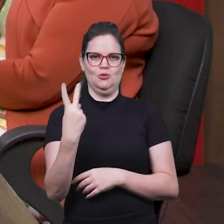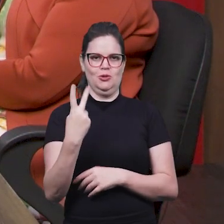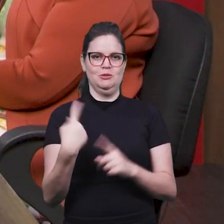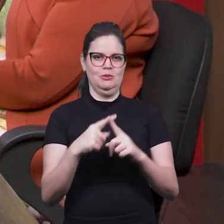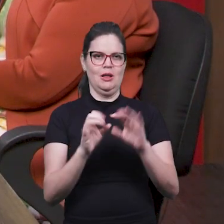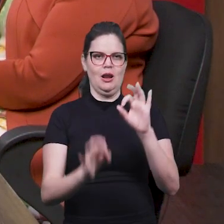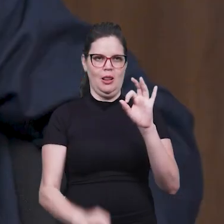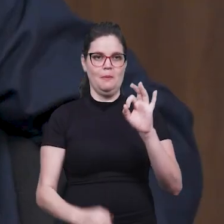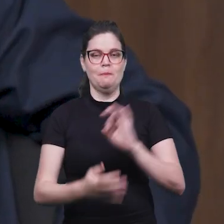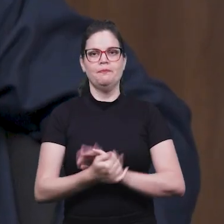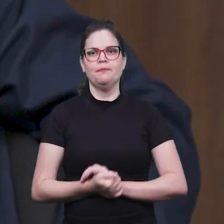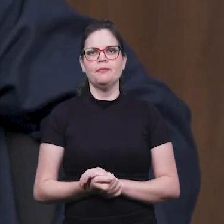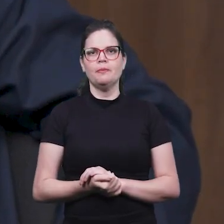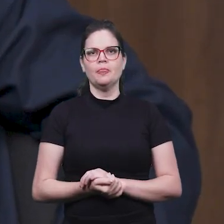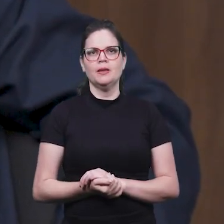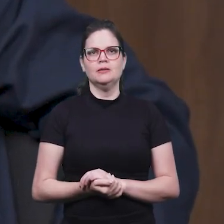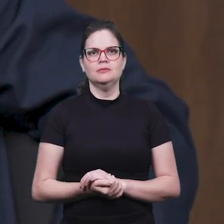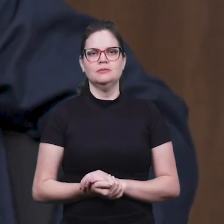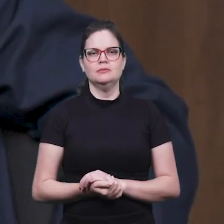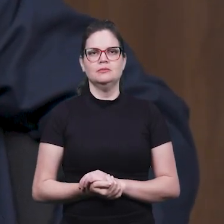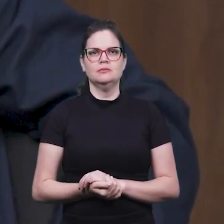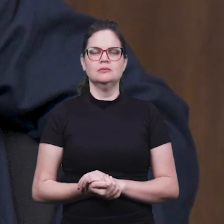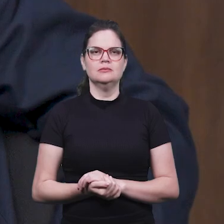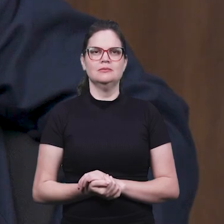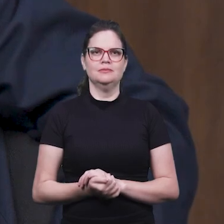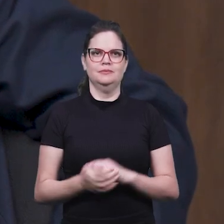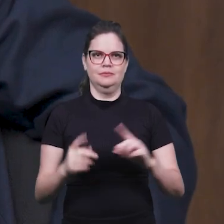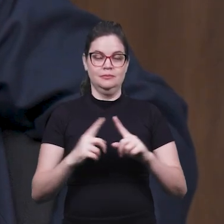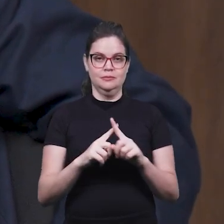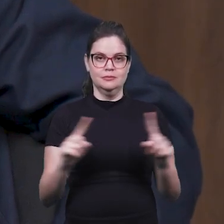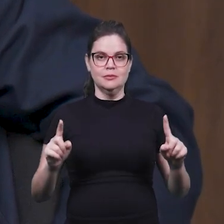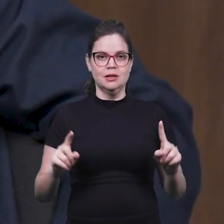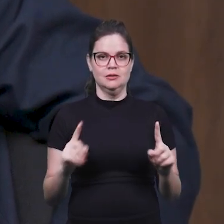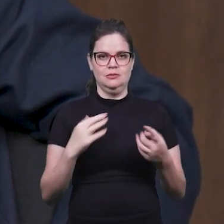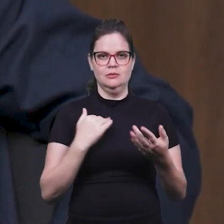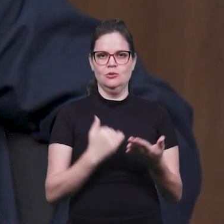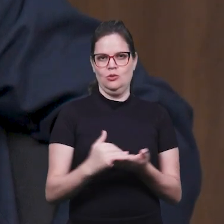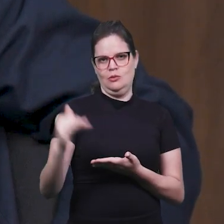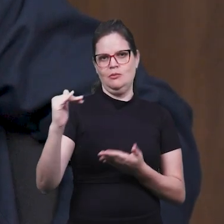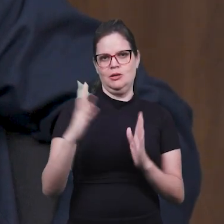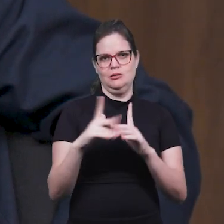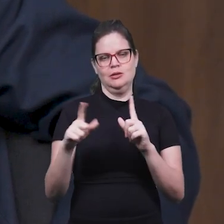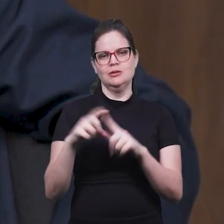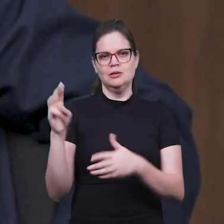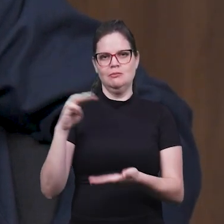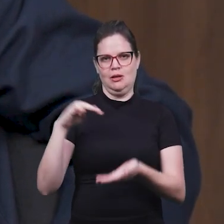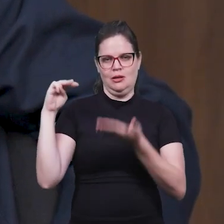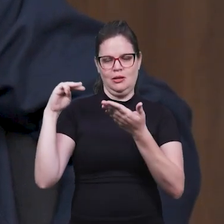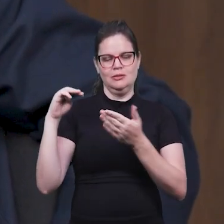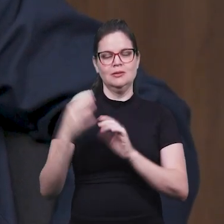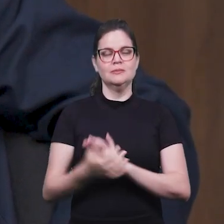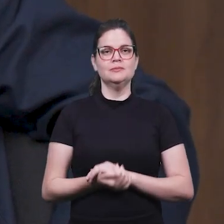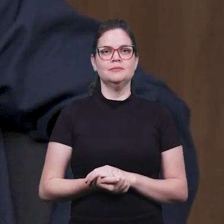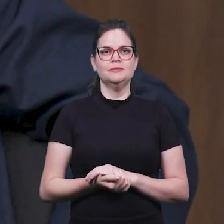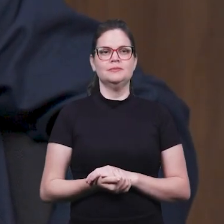a... No começo da obra, a obra, no